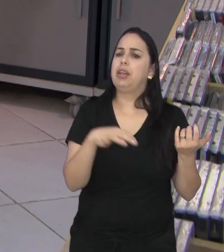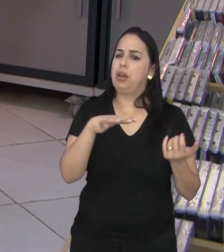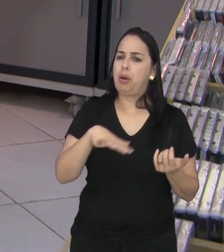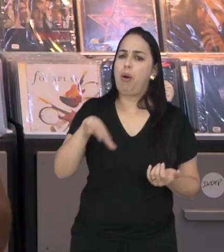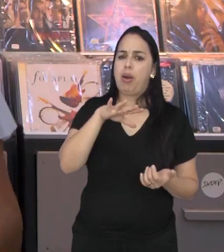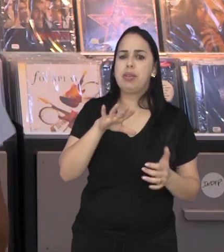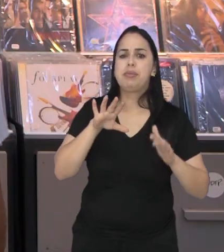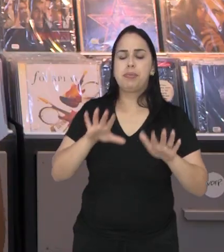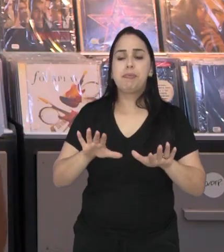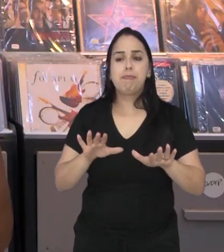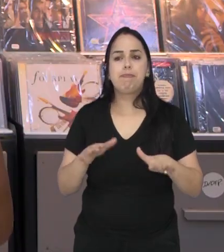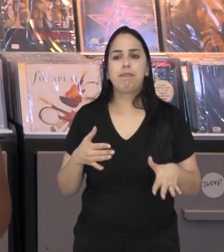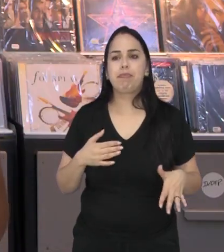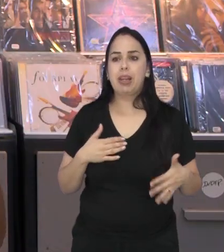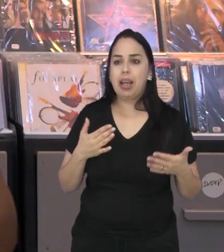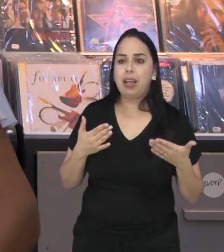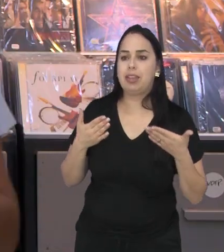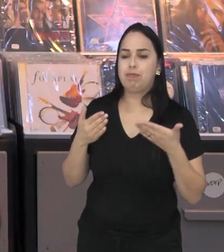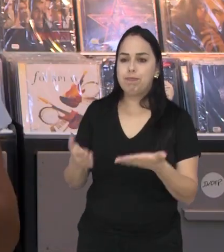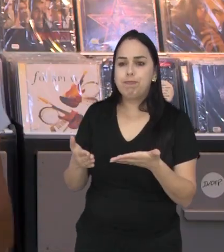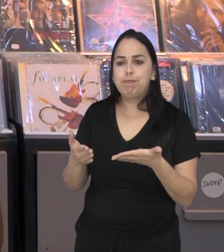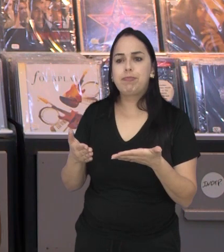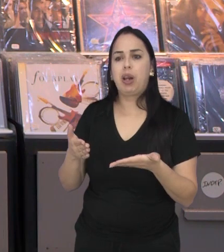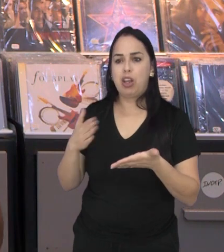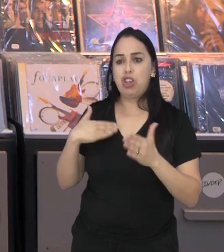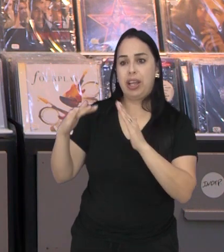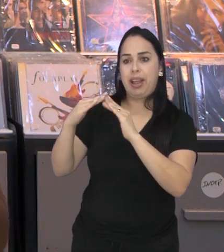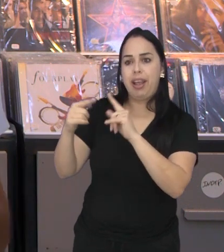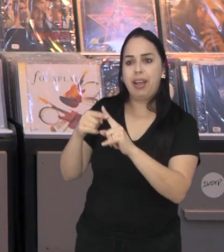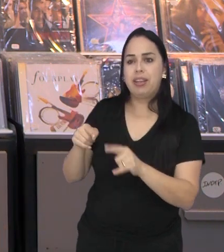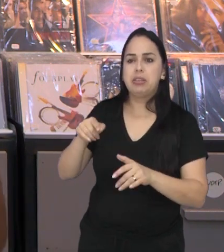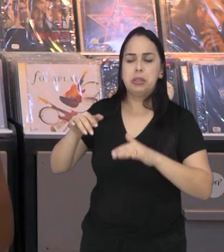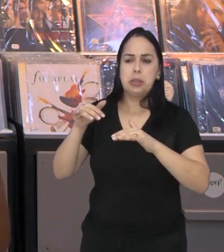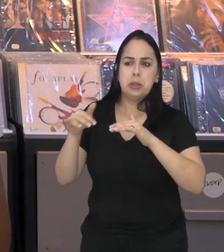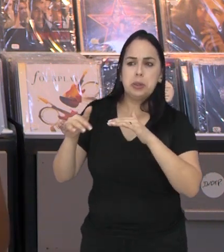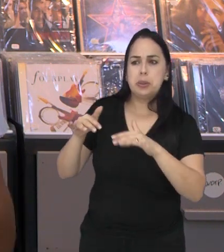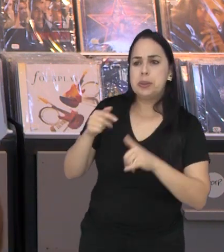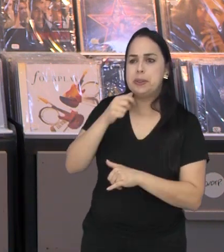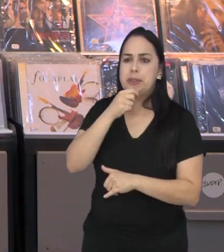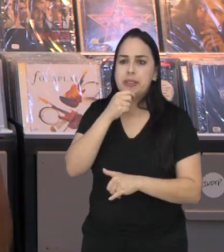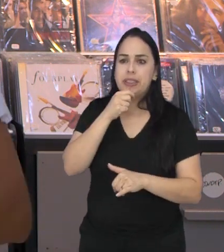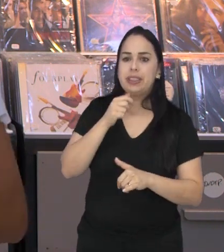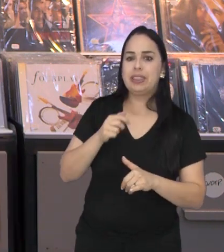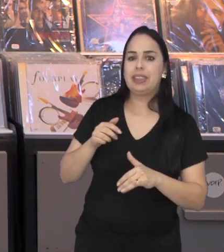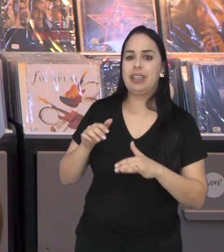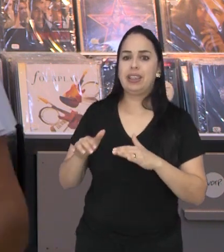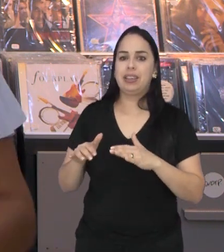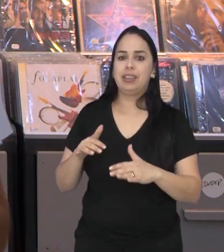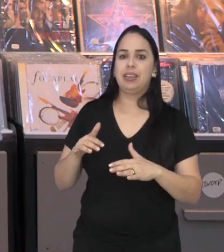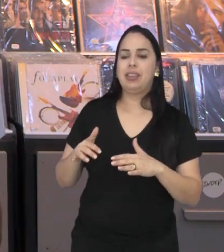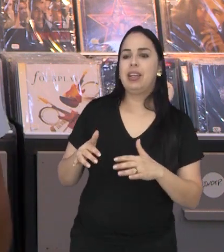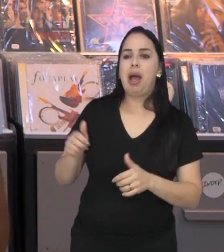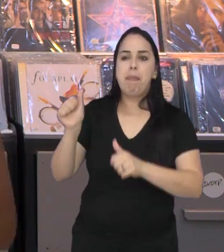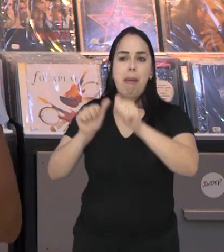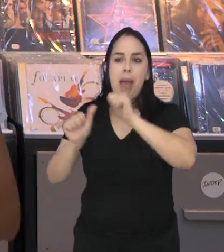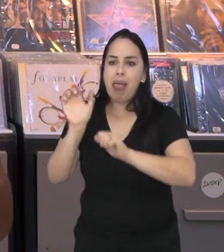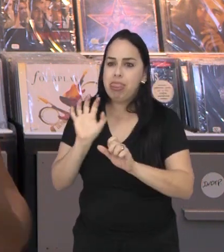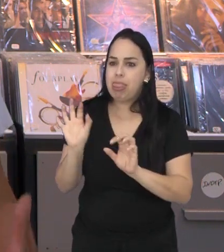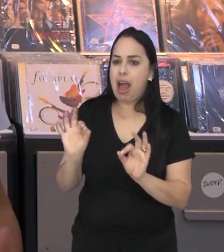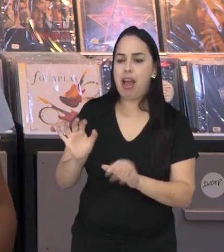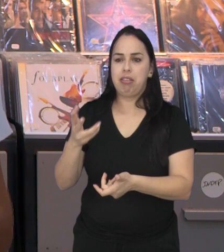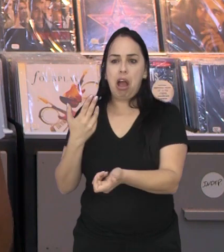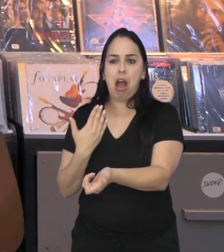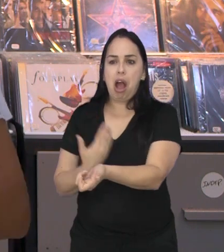faz alguma coisa. Mas aí eu fui conhecer e quando chegou lá tava rolando mesmo, assim, aquela movimentação. Só que era essa movimentação, tipo, sem álcool,